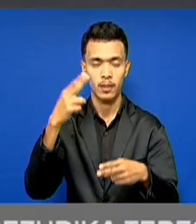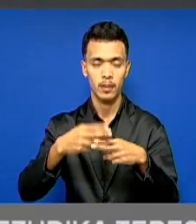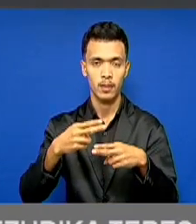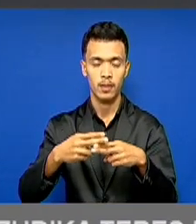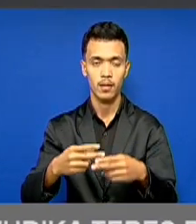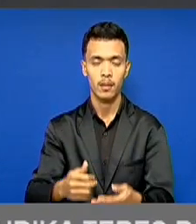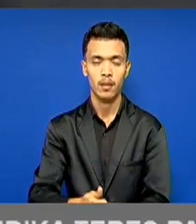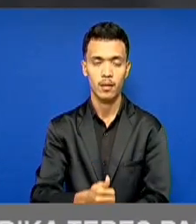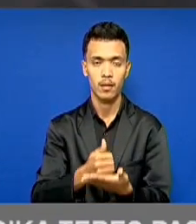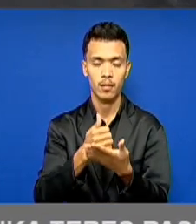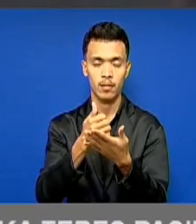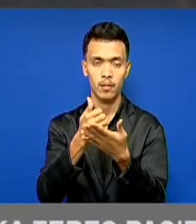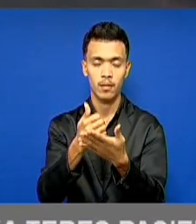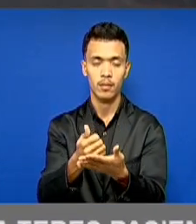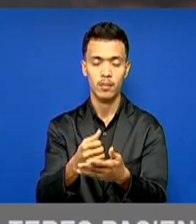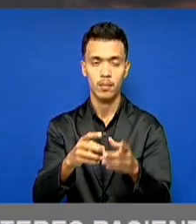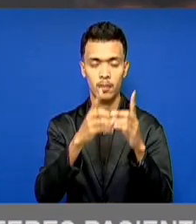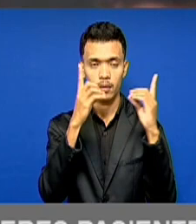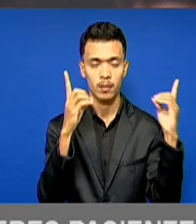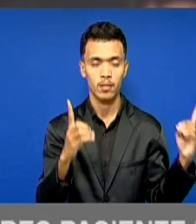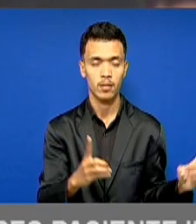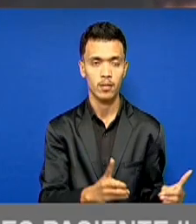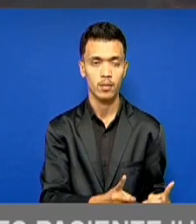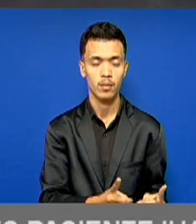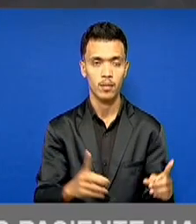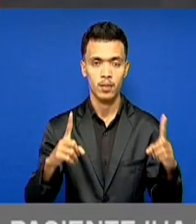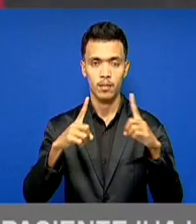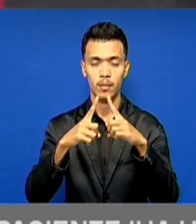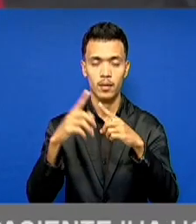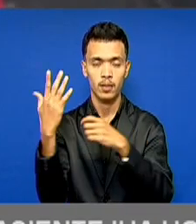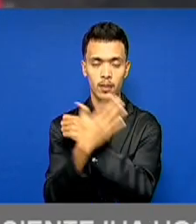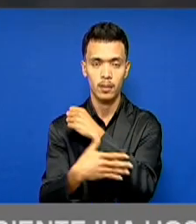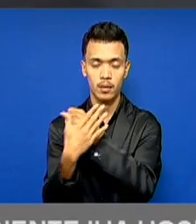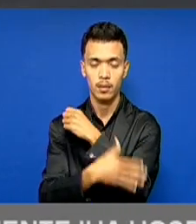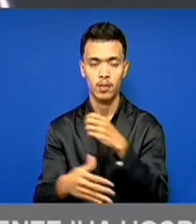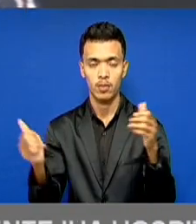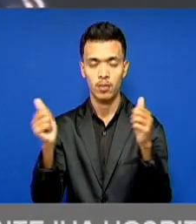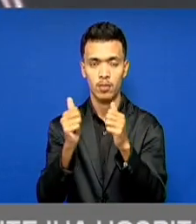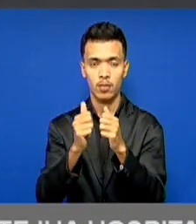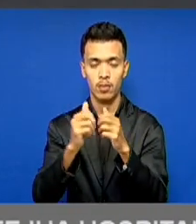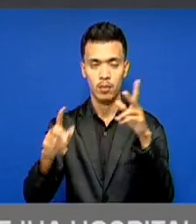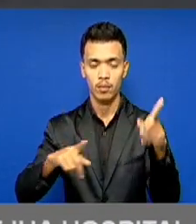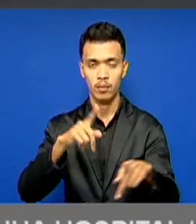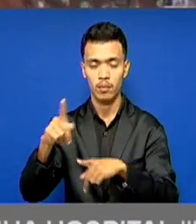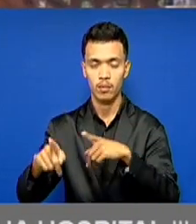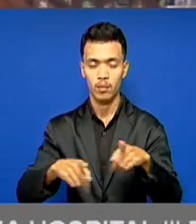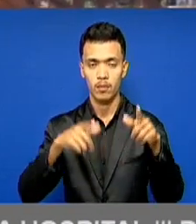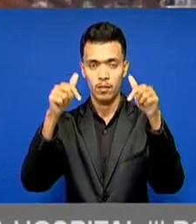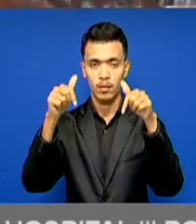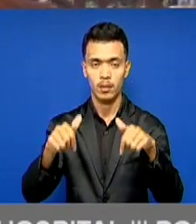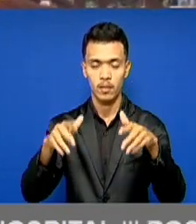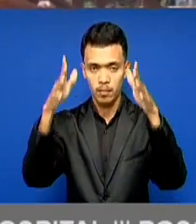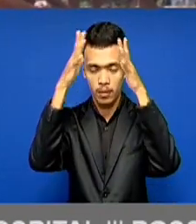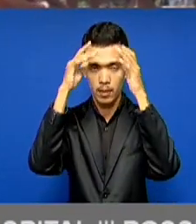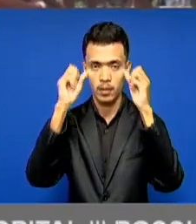mini spiritu di sin siri dari badomin, ba rai dane hopowi dane, ba mati bia sira.